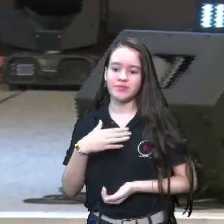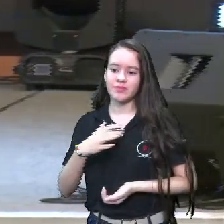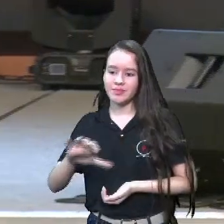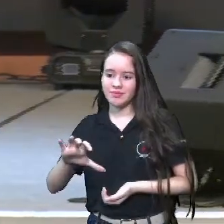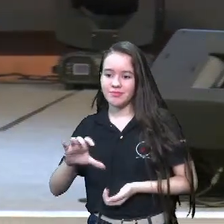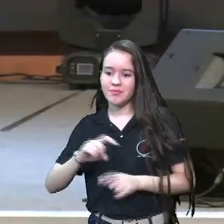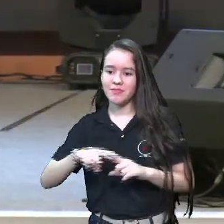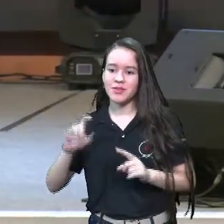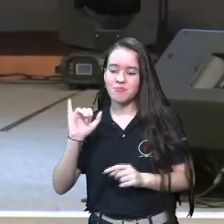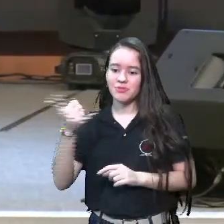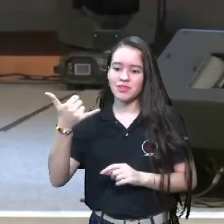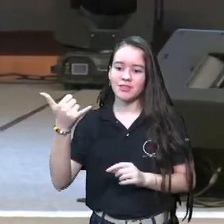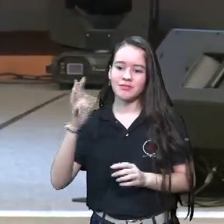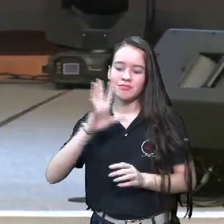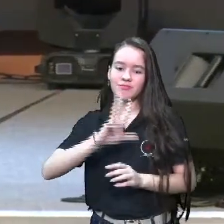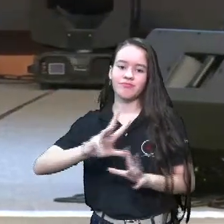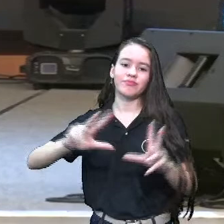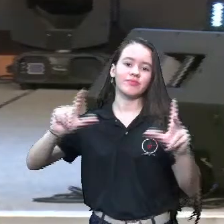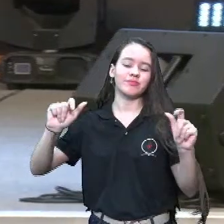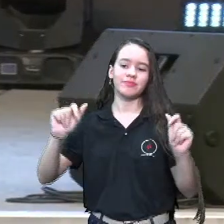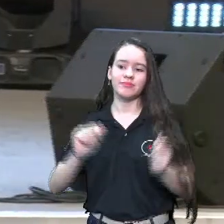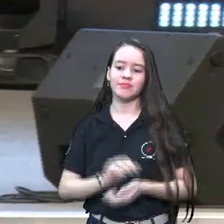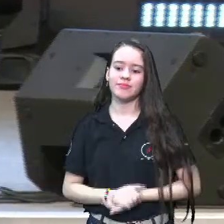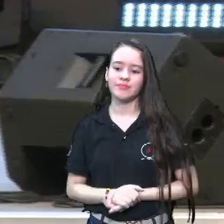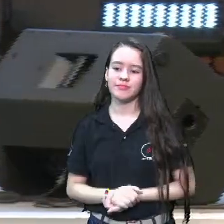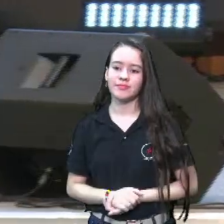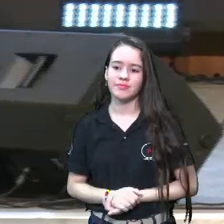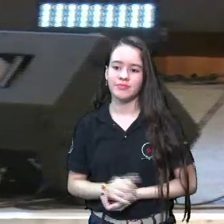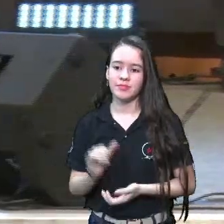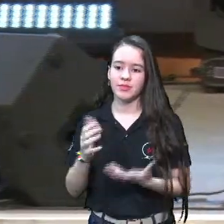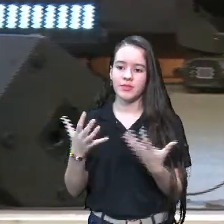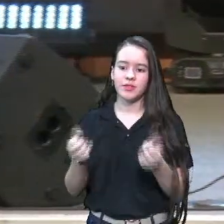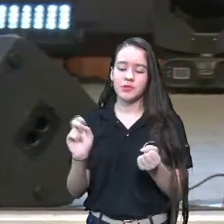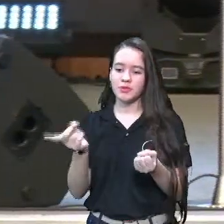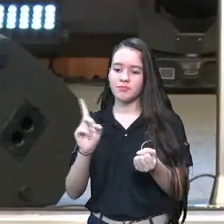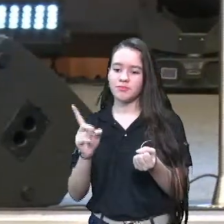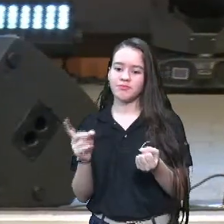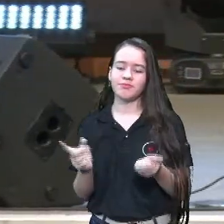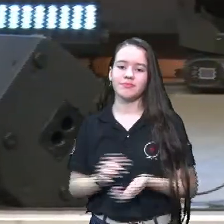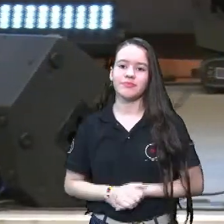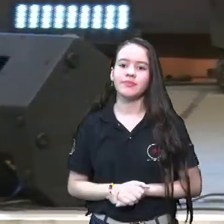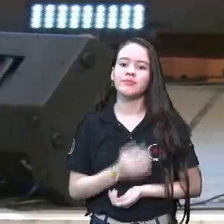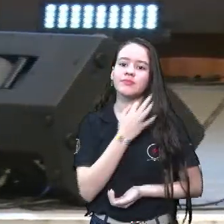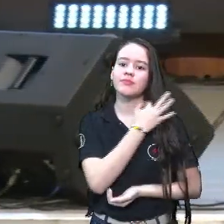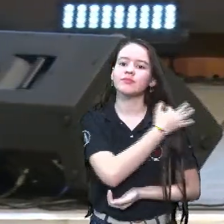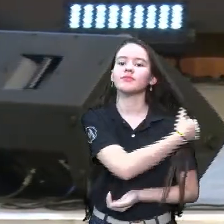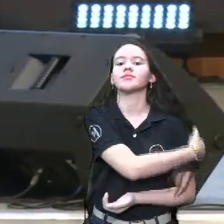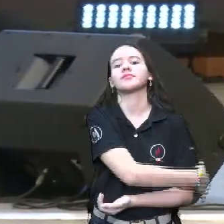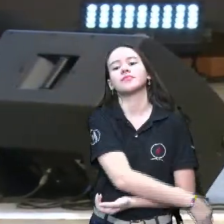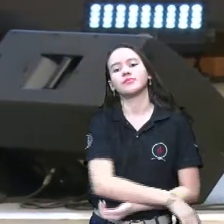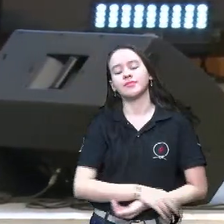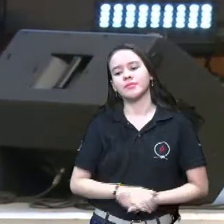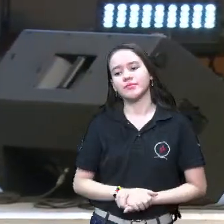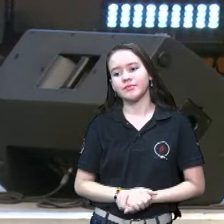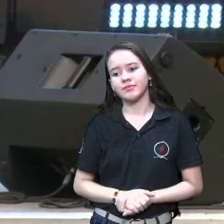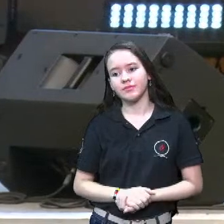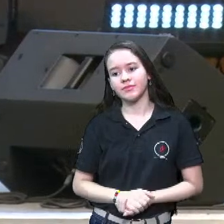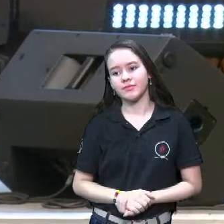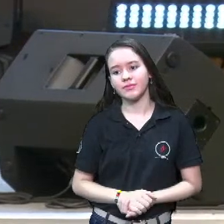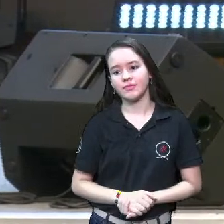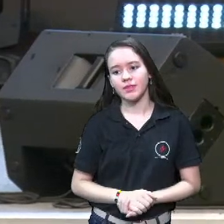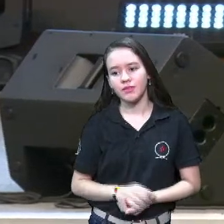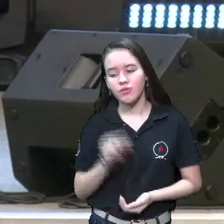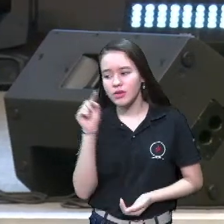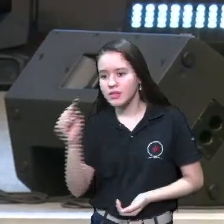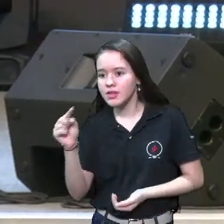oportunidade fora. Te dei a oportunidade, você não aceitou, então, ó. Ou então eu diria para ele: logo você,